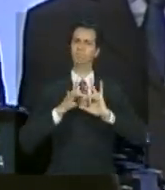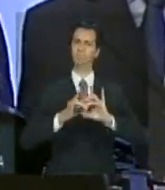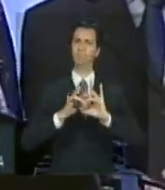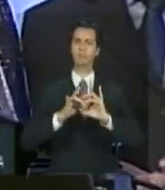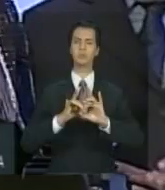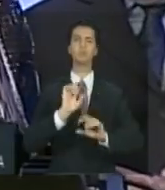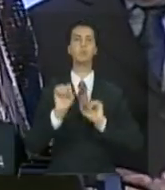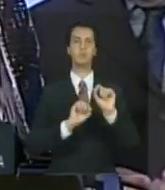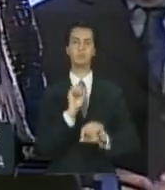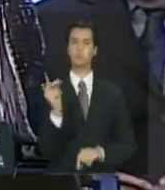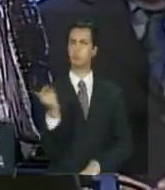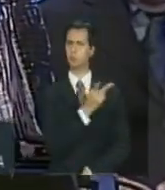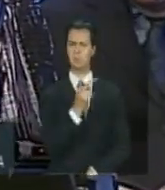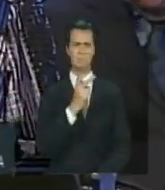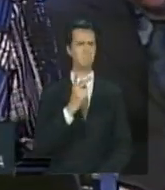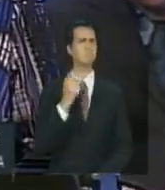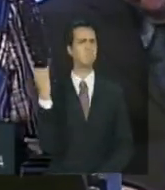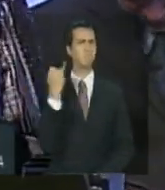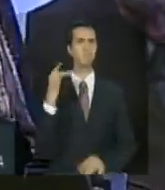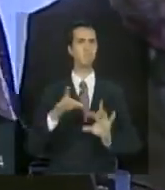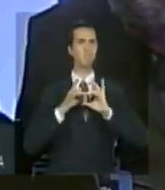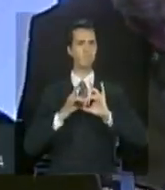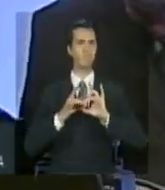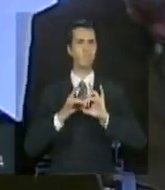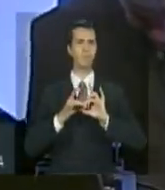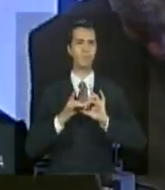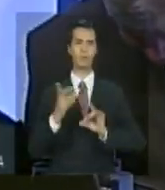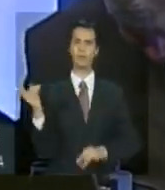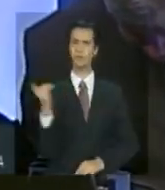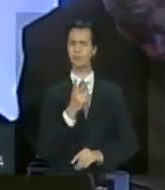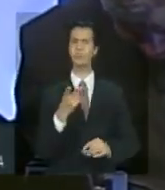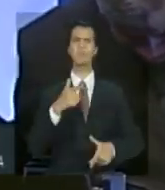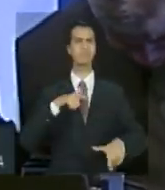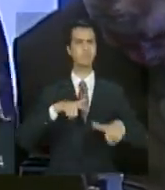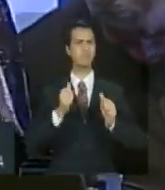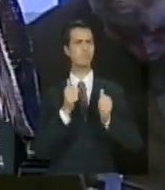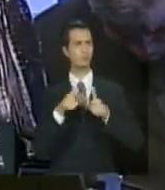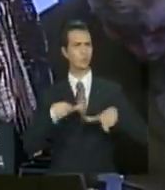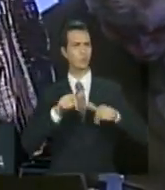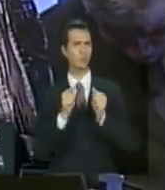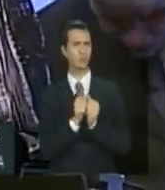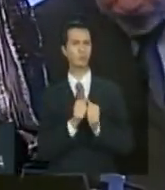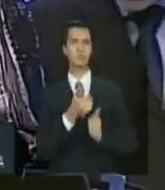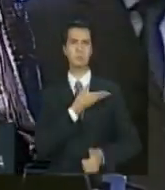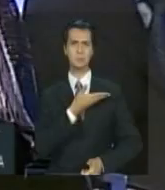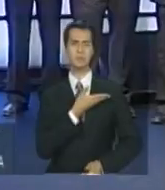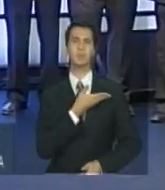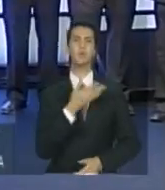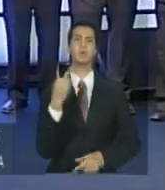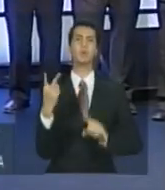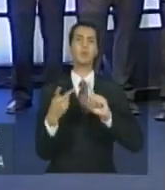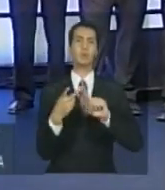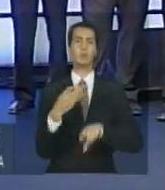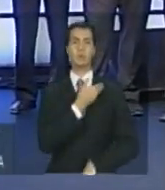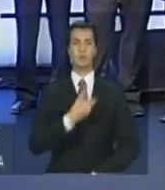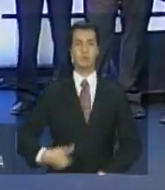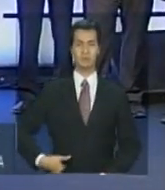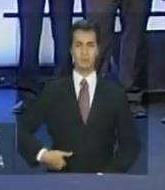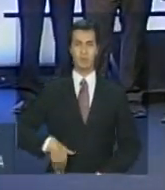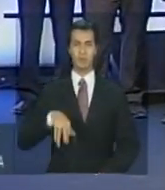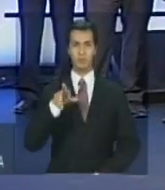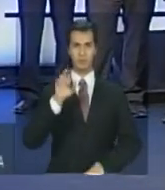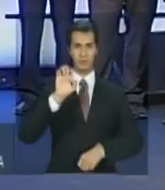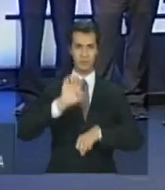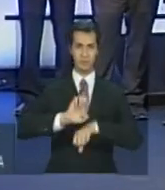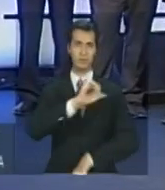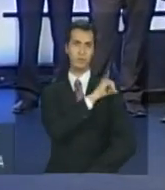Janeiro, grandes parceiros, grandes companheiros, o excelente governador do Rio de Janeiro, Sérgio